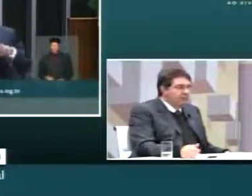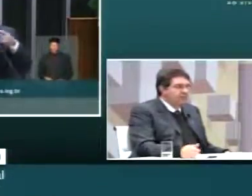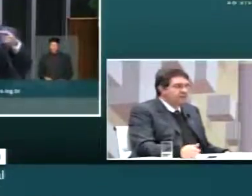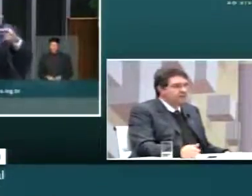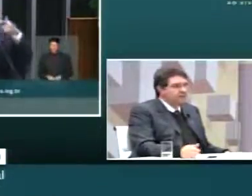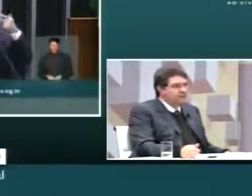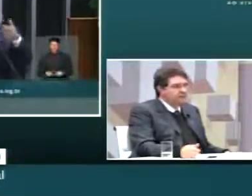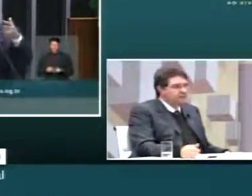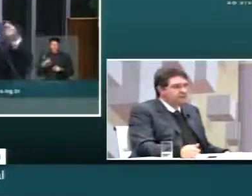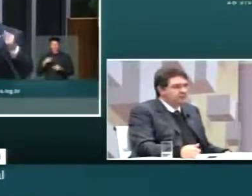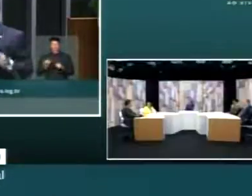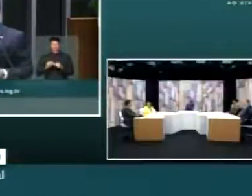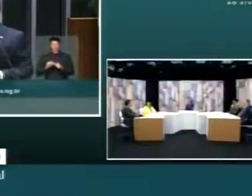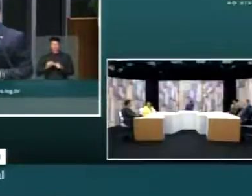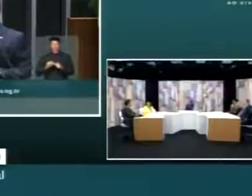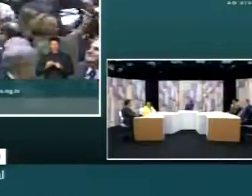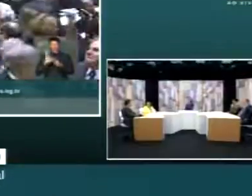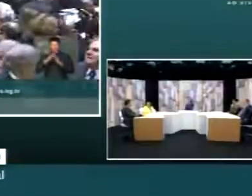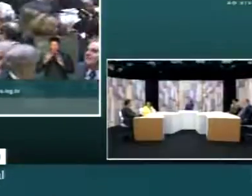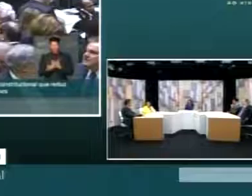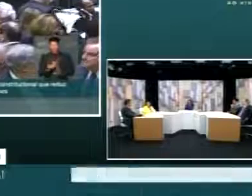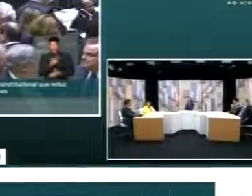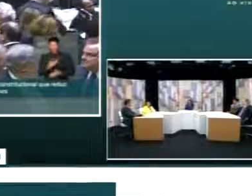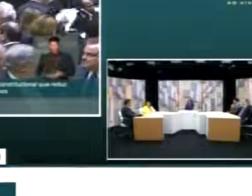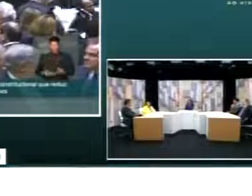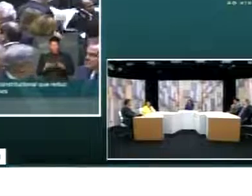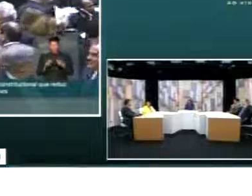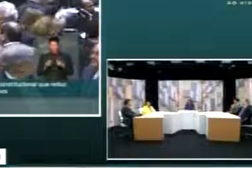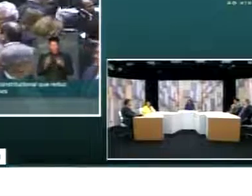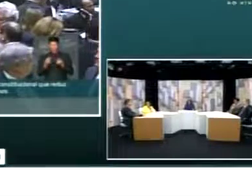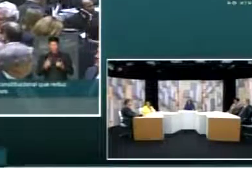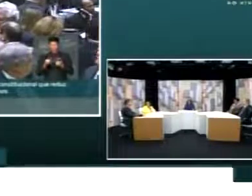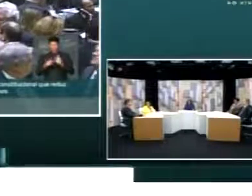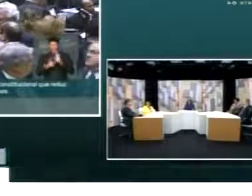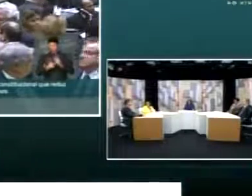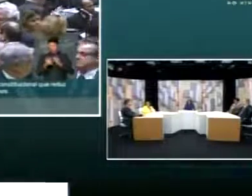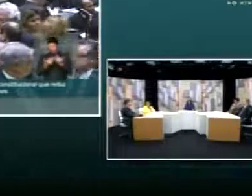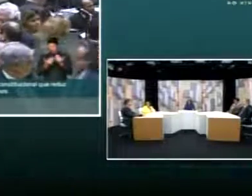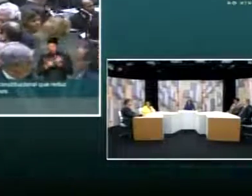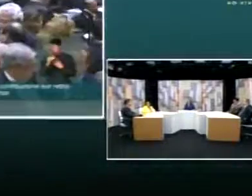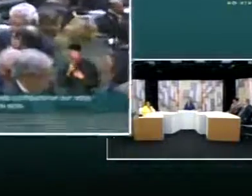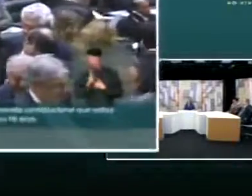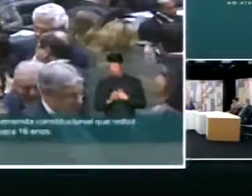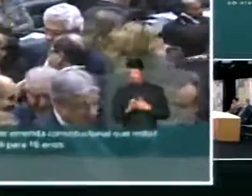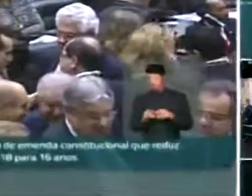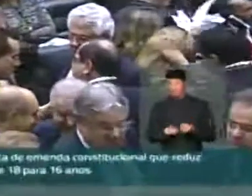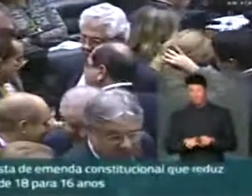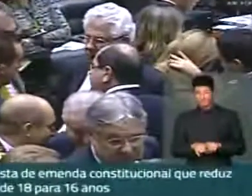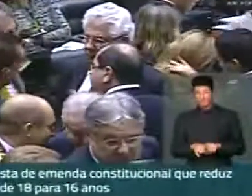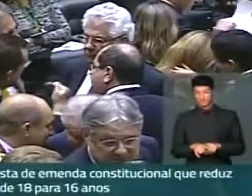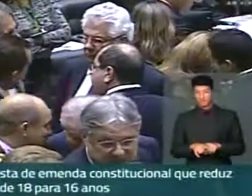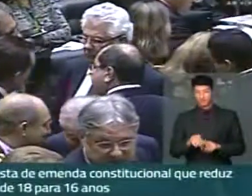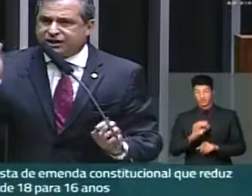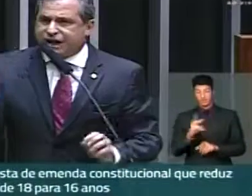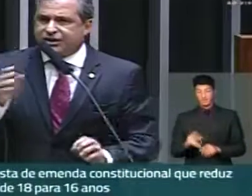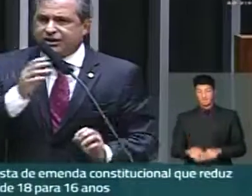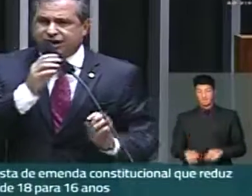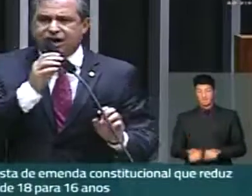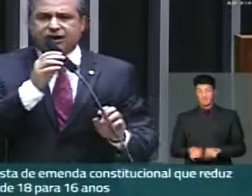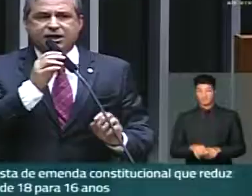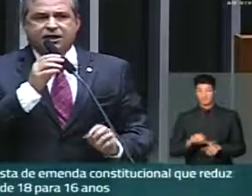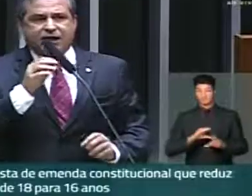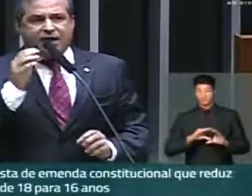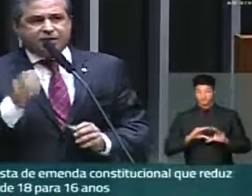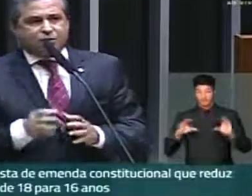da ausência de escola pública de qualidade que pudesse oferecer aos jovens brasileiros oportunidade de